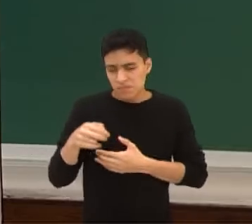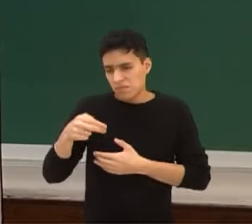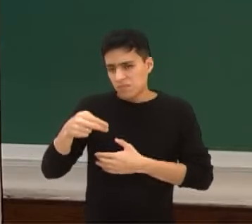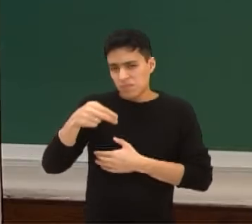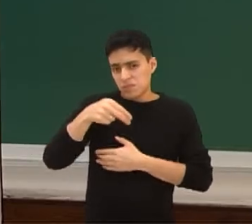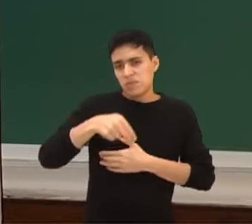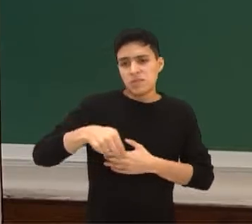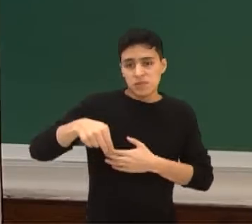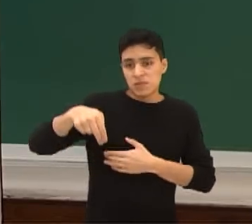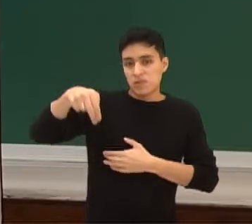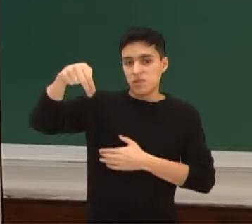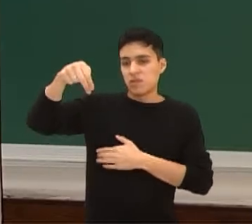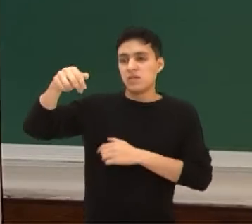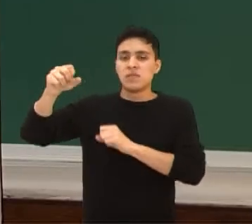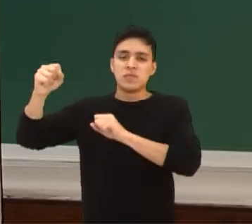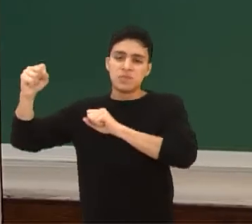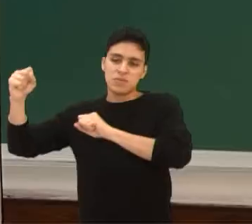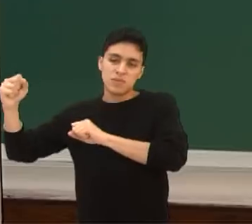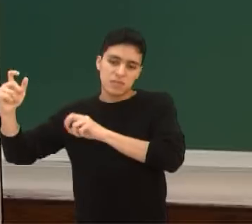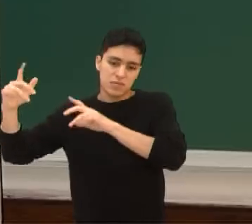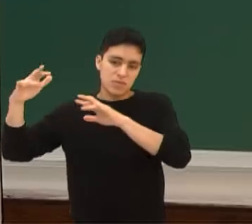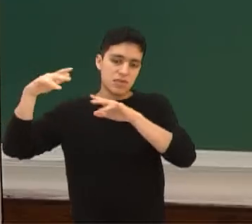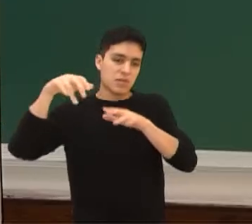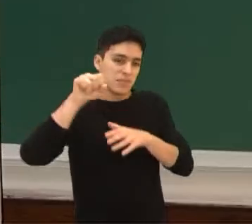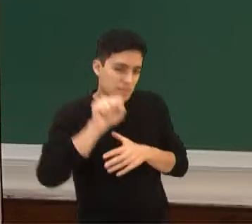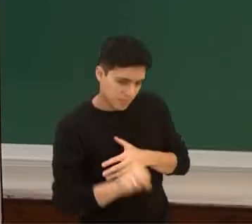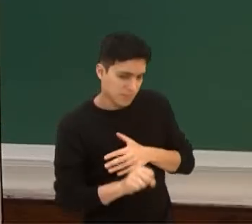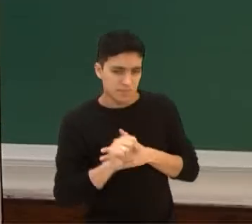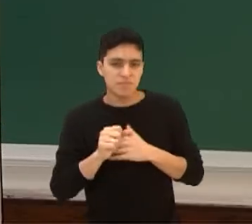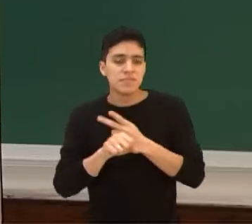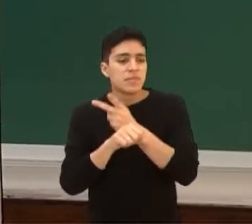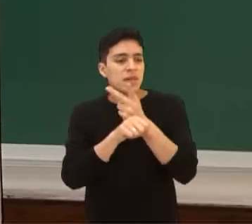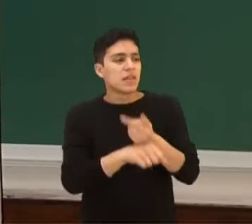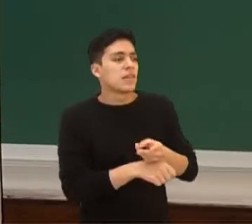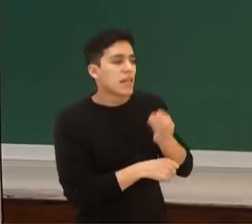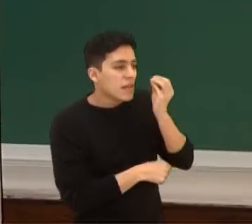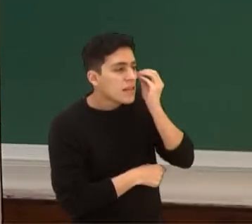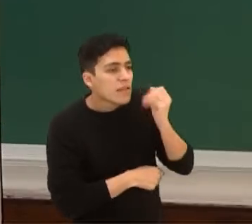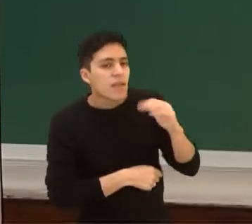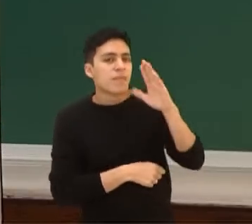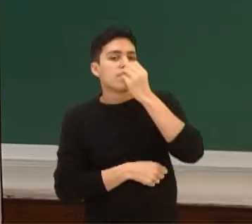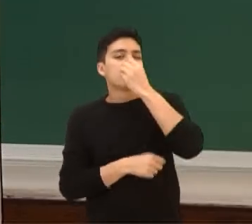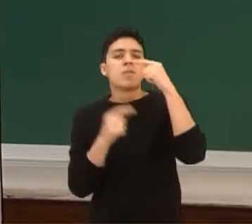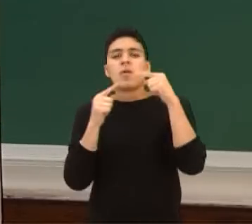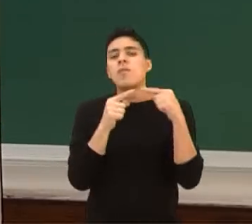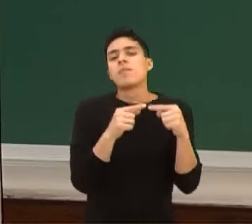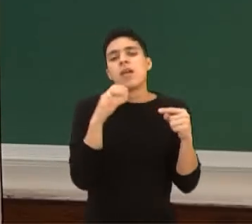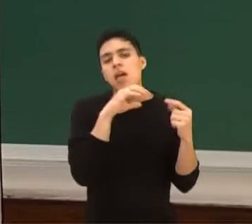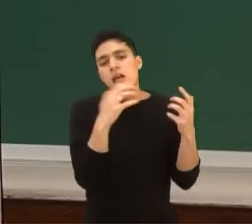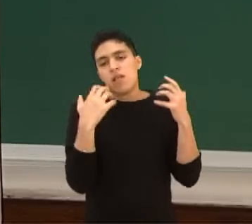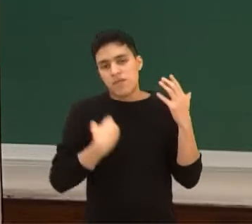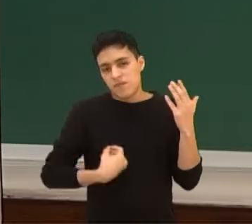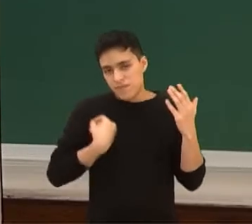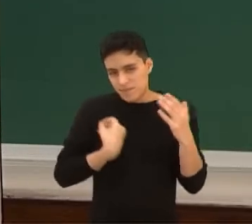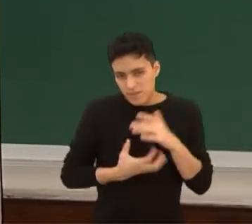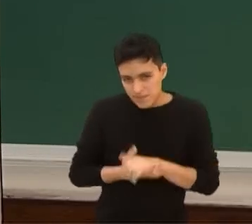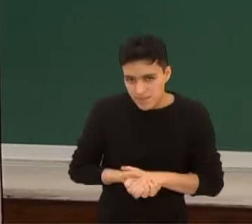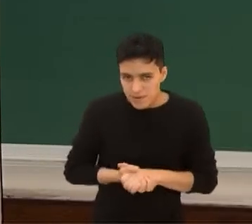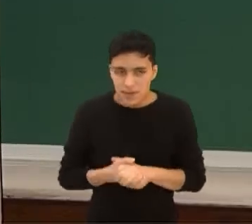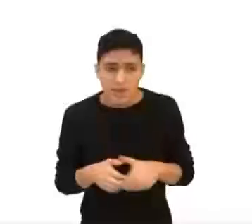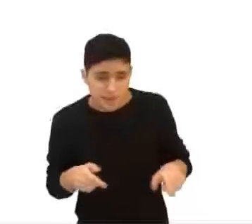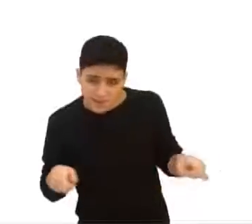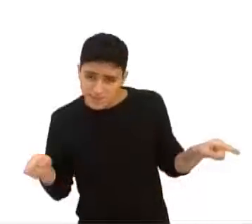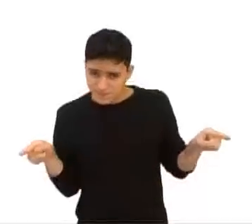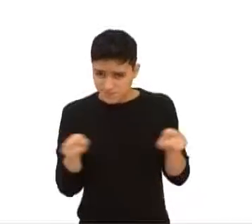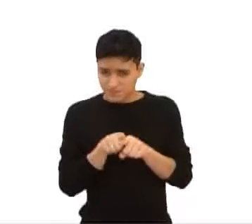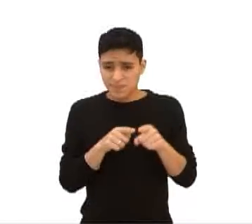no hemisfério norte do nosso planeta, migram para o sul em busca de melhores condições de calor. Nós também temos uma